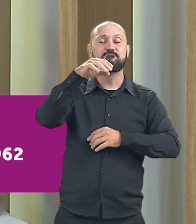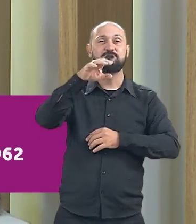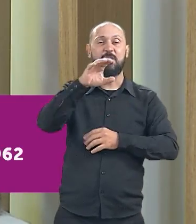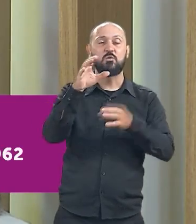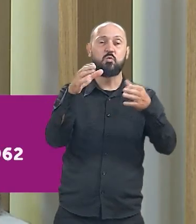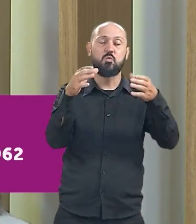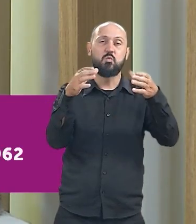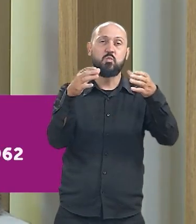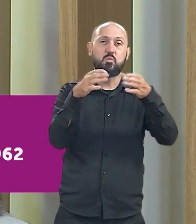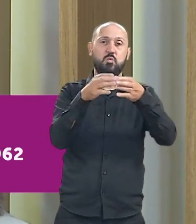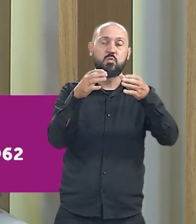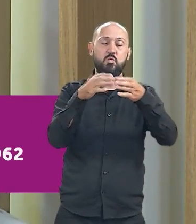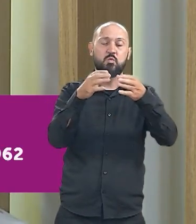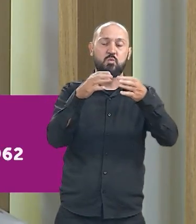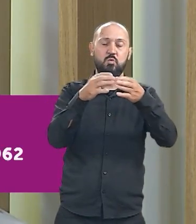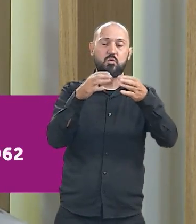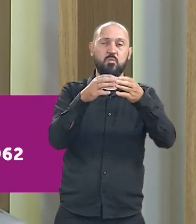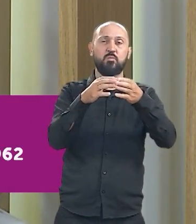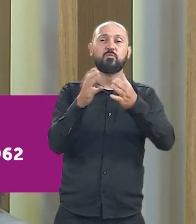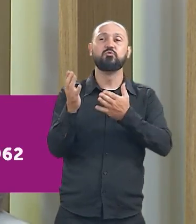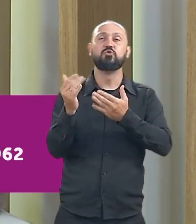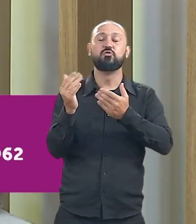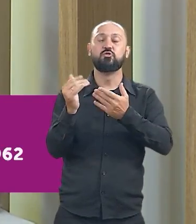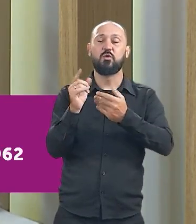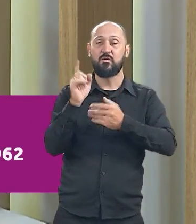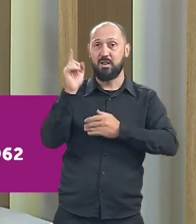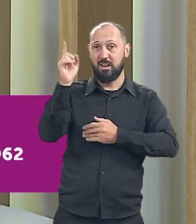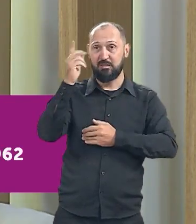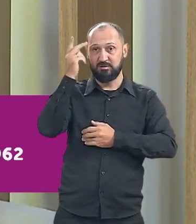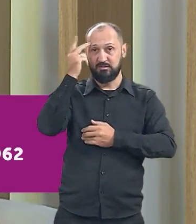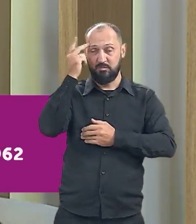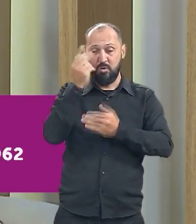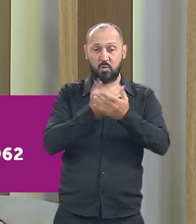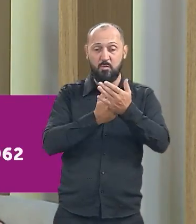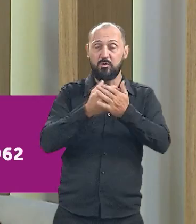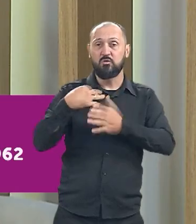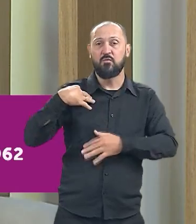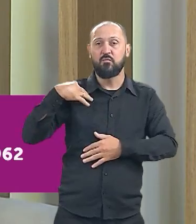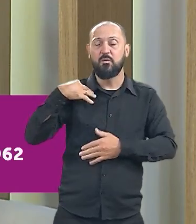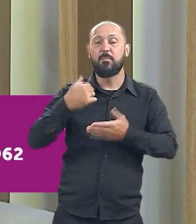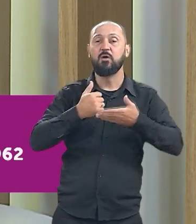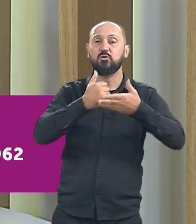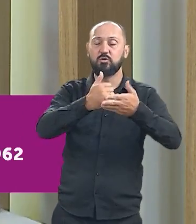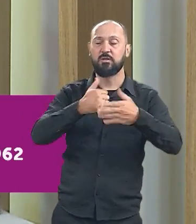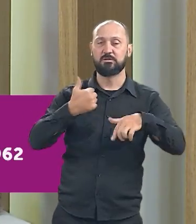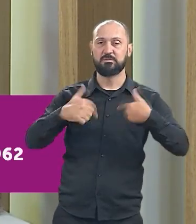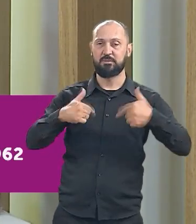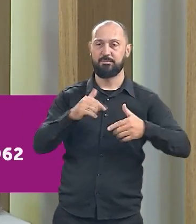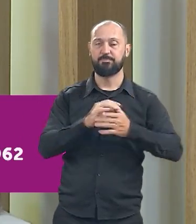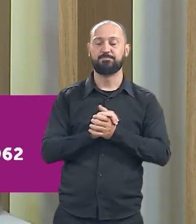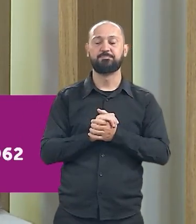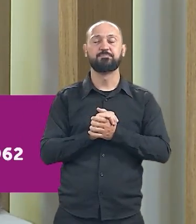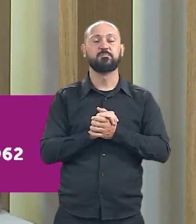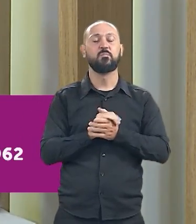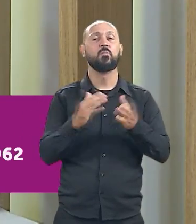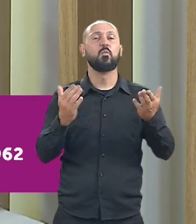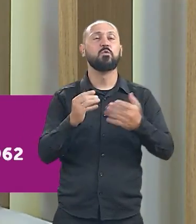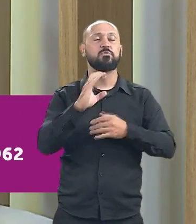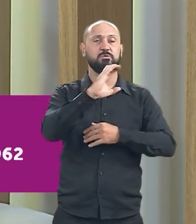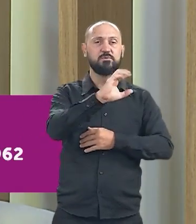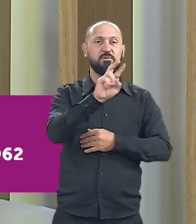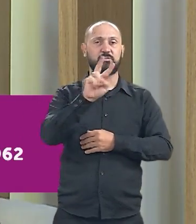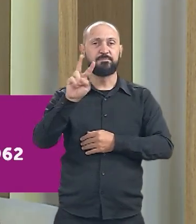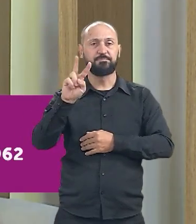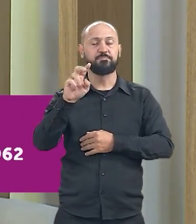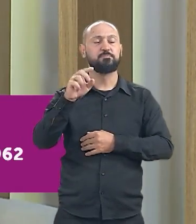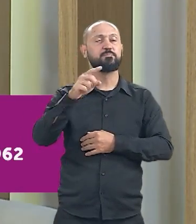jovens que se voluntariaram para começar a fazer esse serviço. Hoje, o CVV é uma